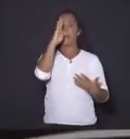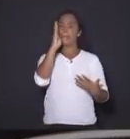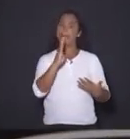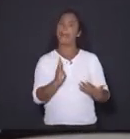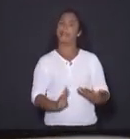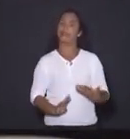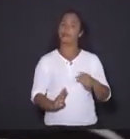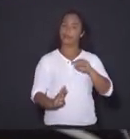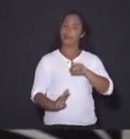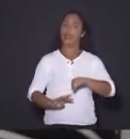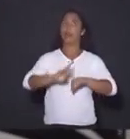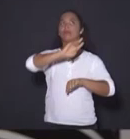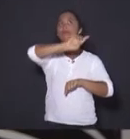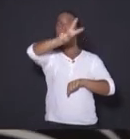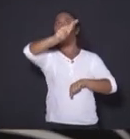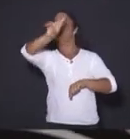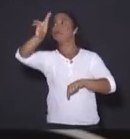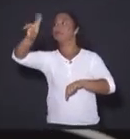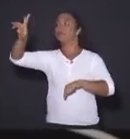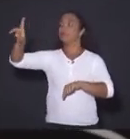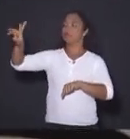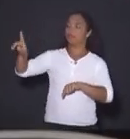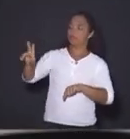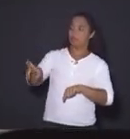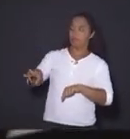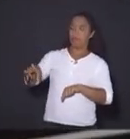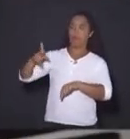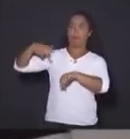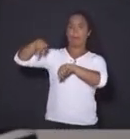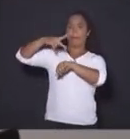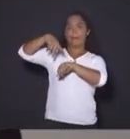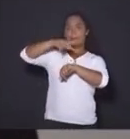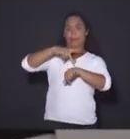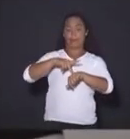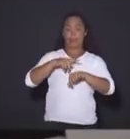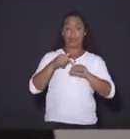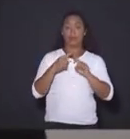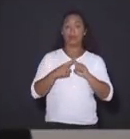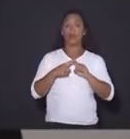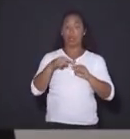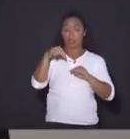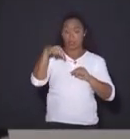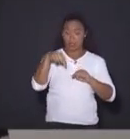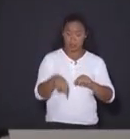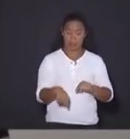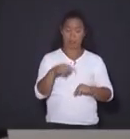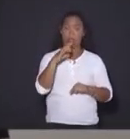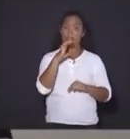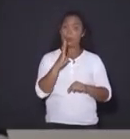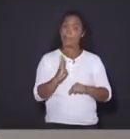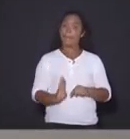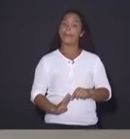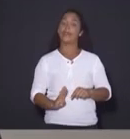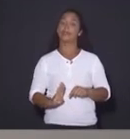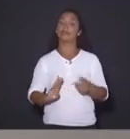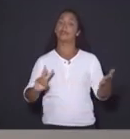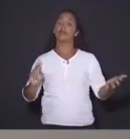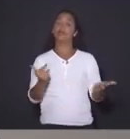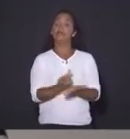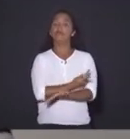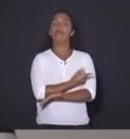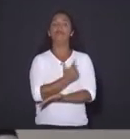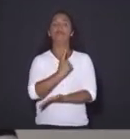de outros que existem outros lugares do mundo porque aqui é um racismo que abarca ele